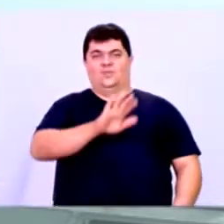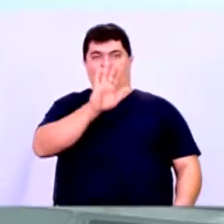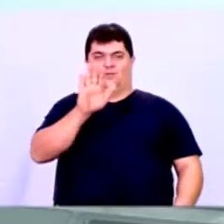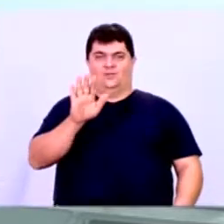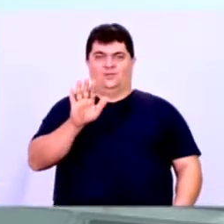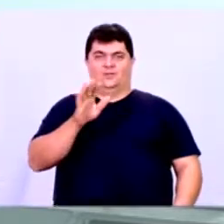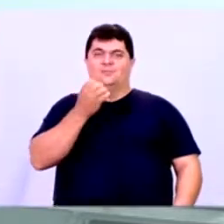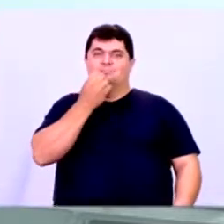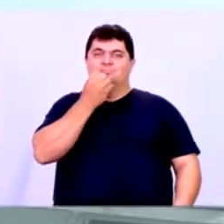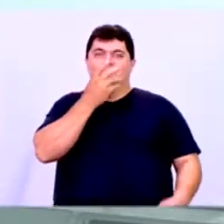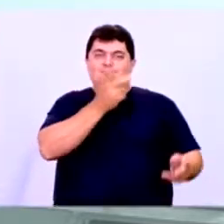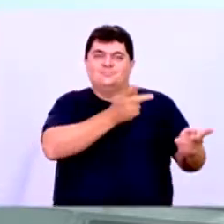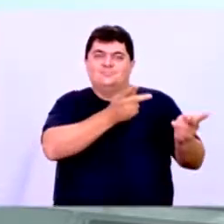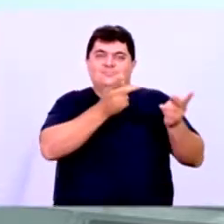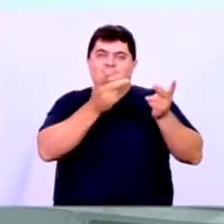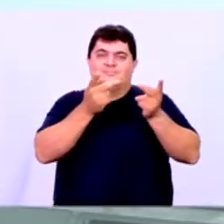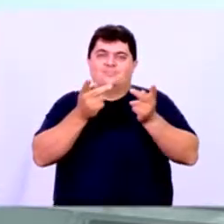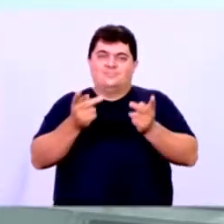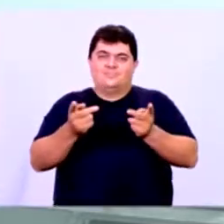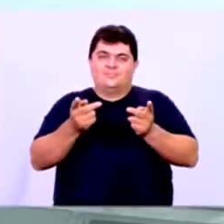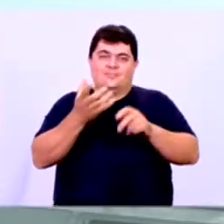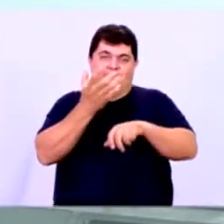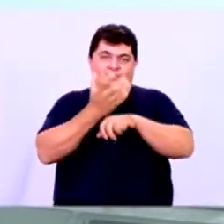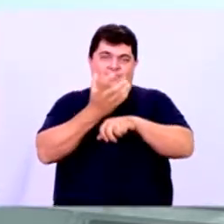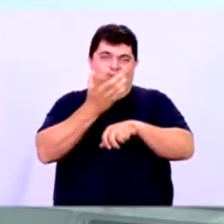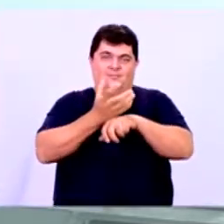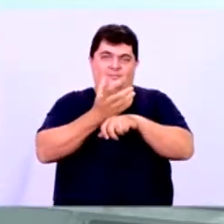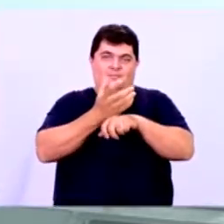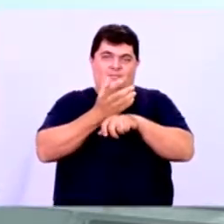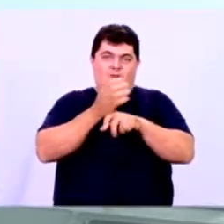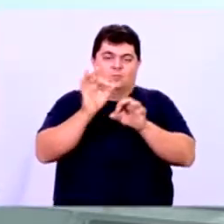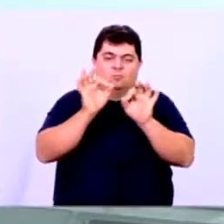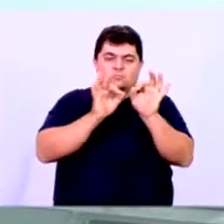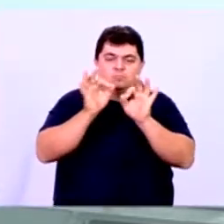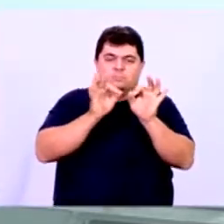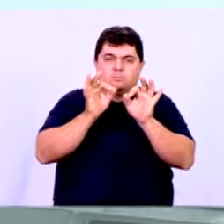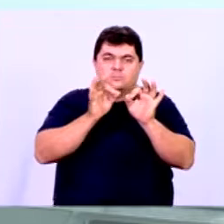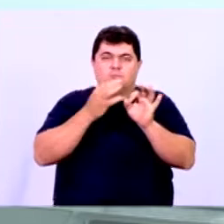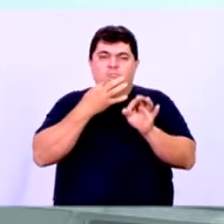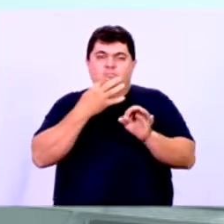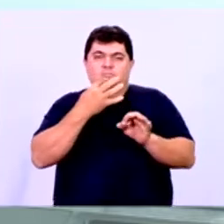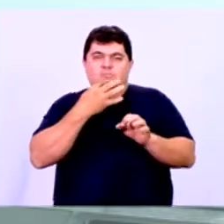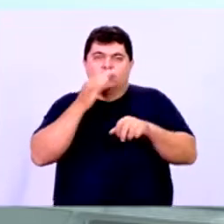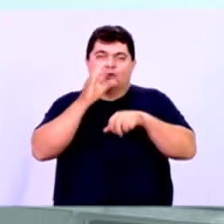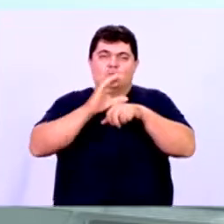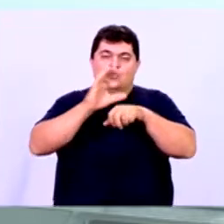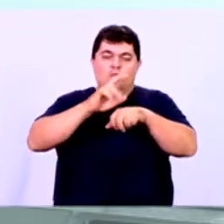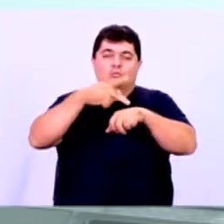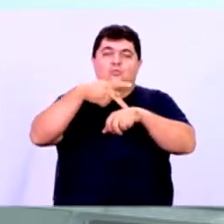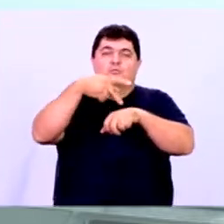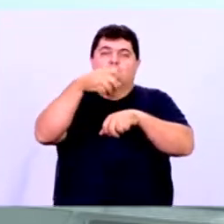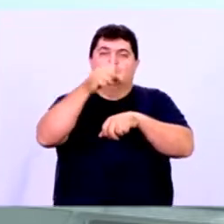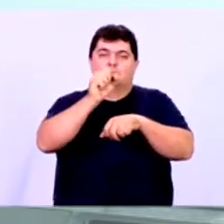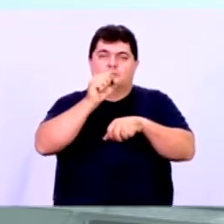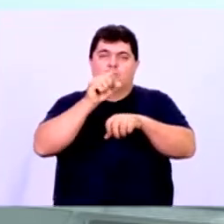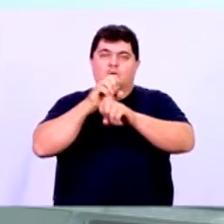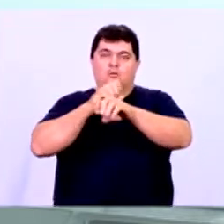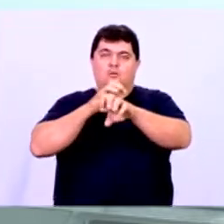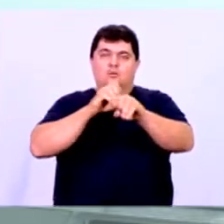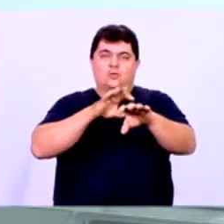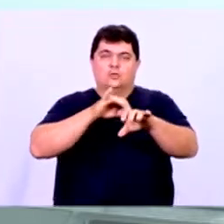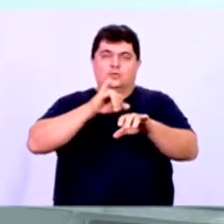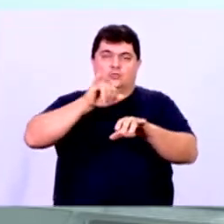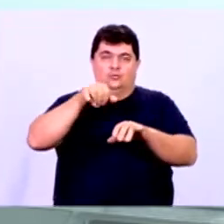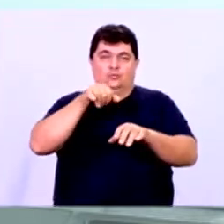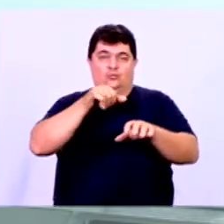Olá, seja muito bem-vindo à disciplina de Ambientação do curso de pós-graduação em Educação de